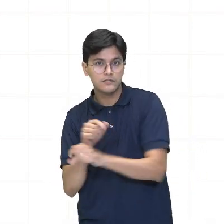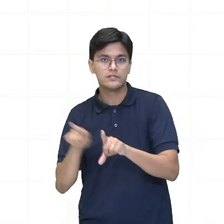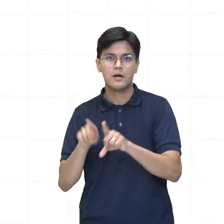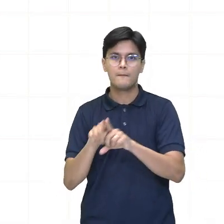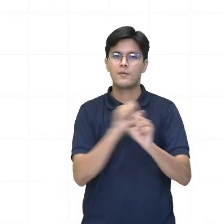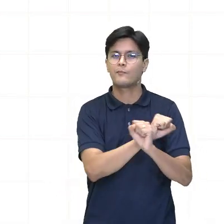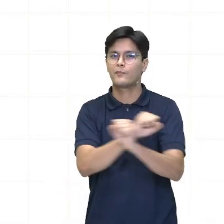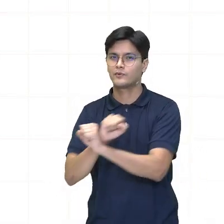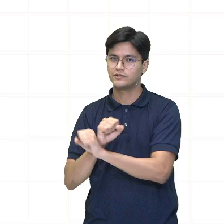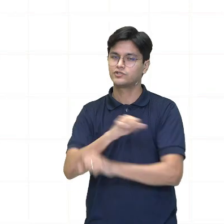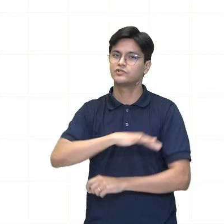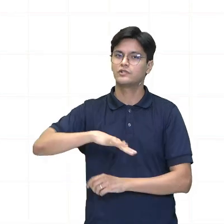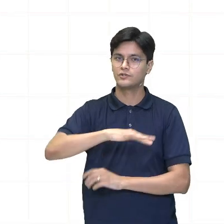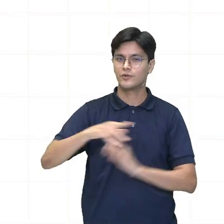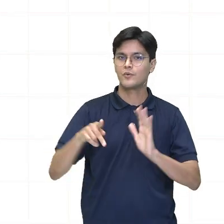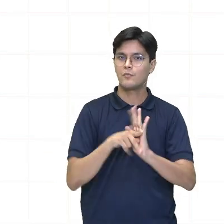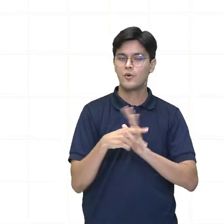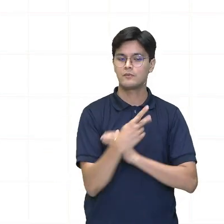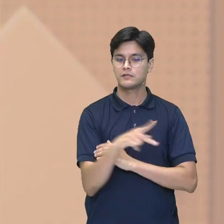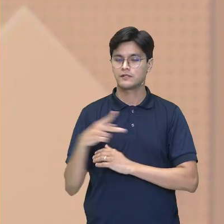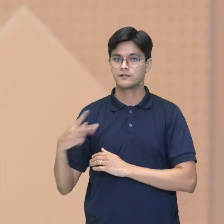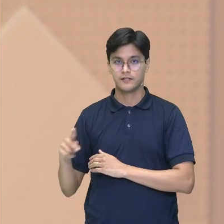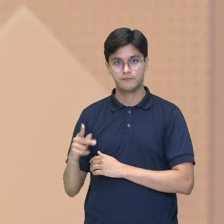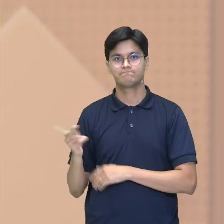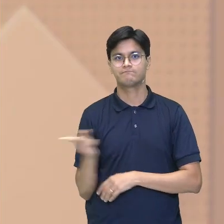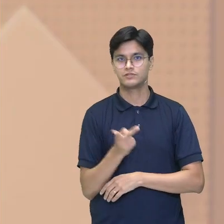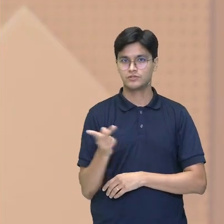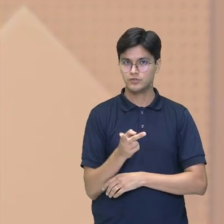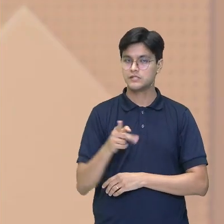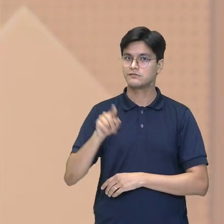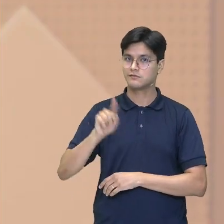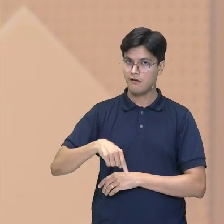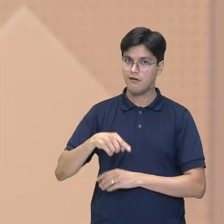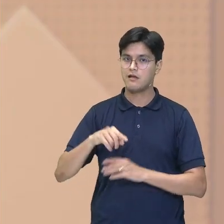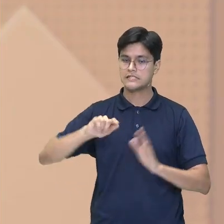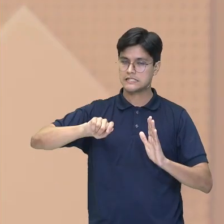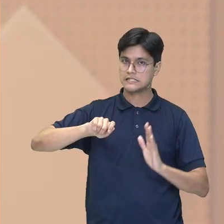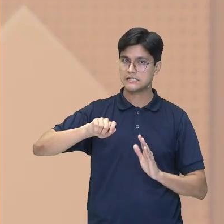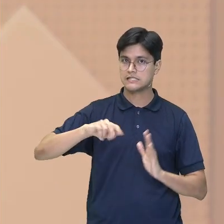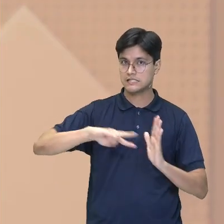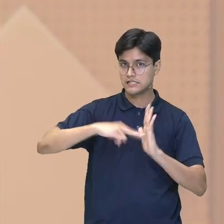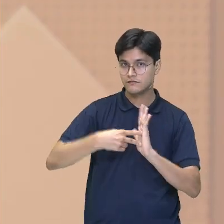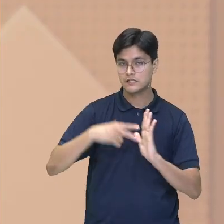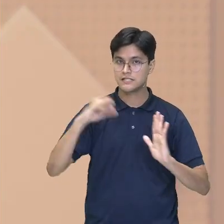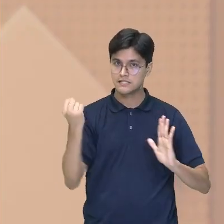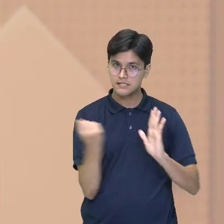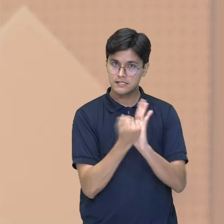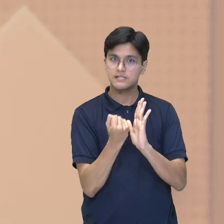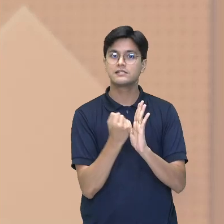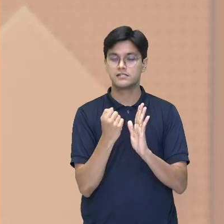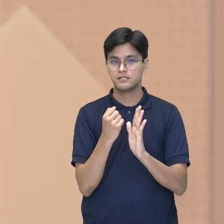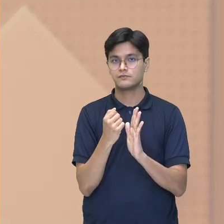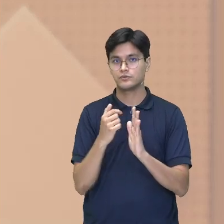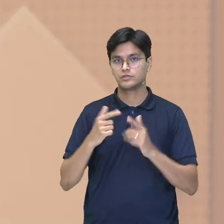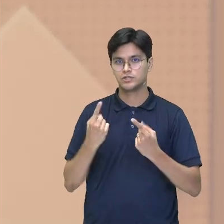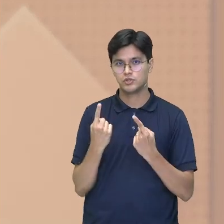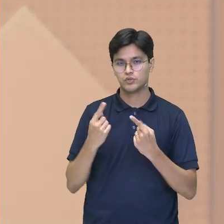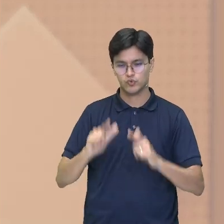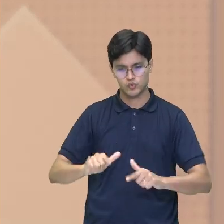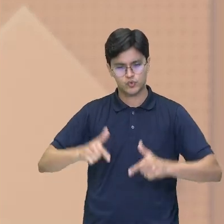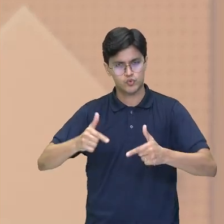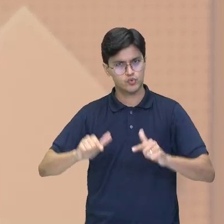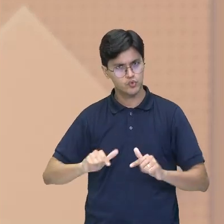dois grupos, eles são símbolos de resistência para a opressão dada pelos europeus. Os europeus, durante muito